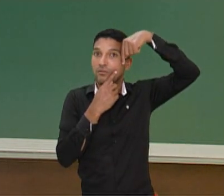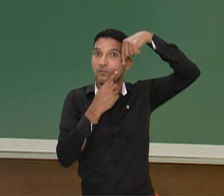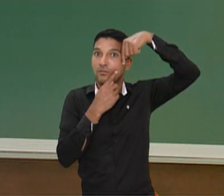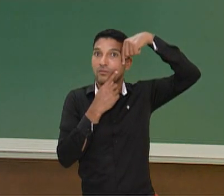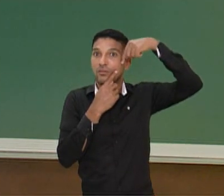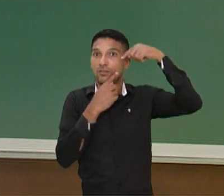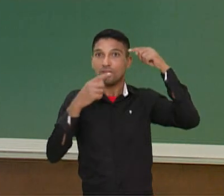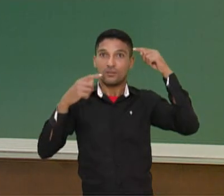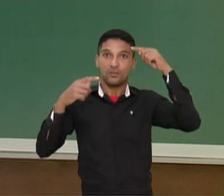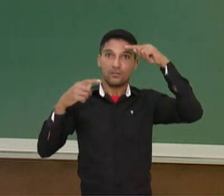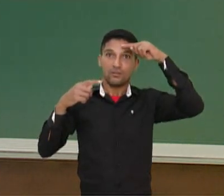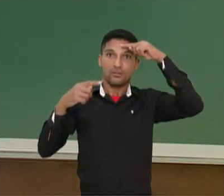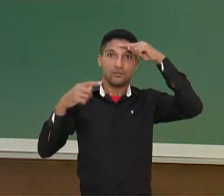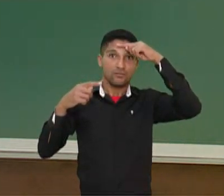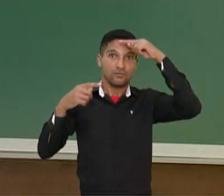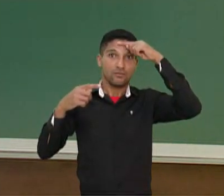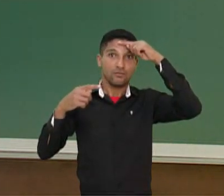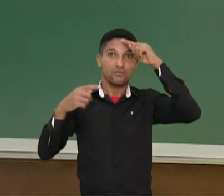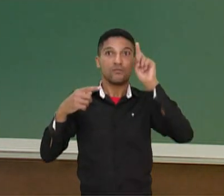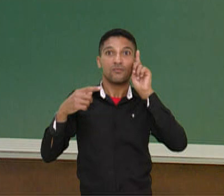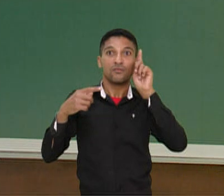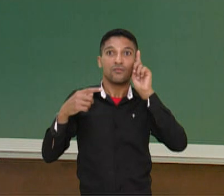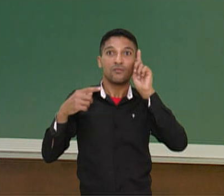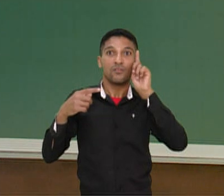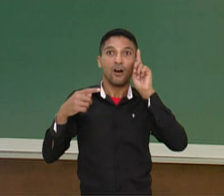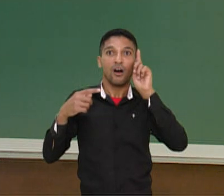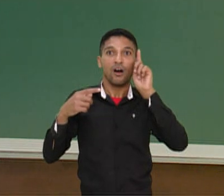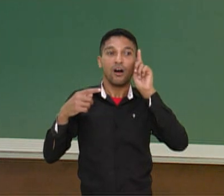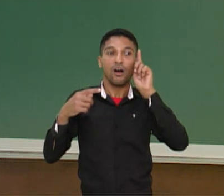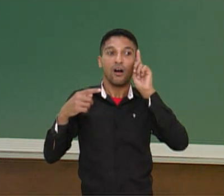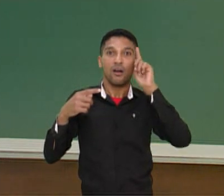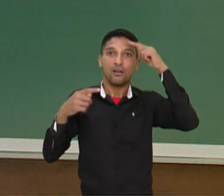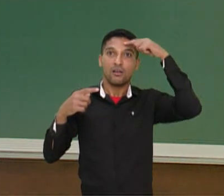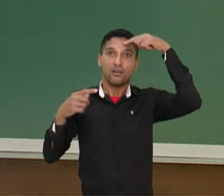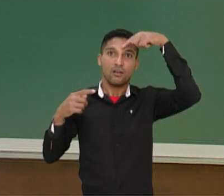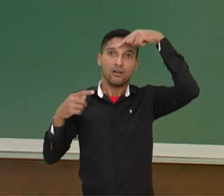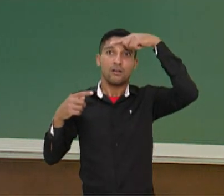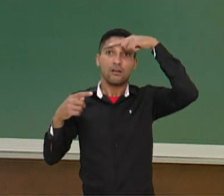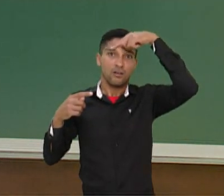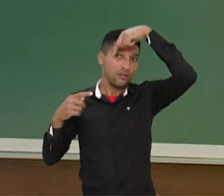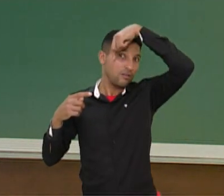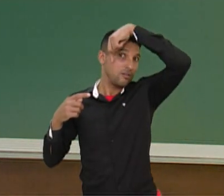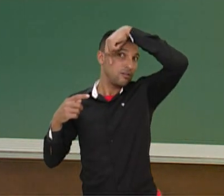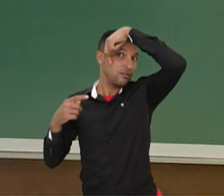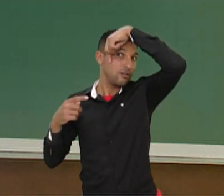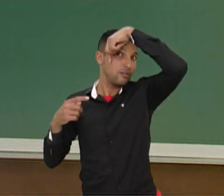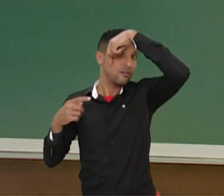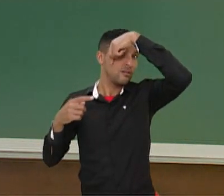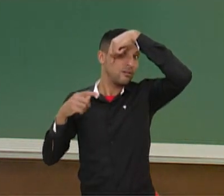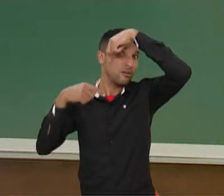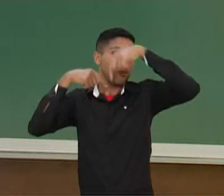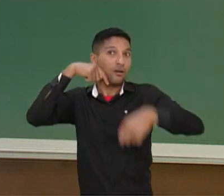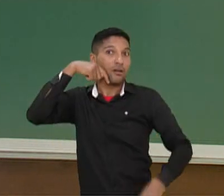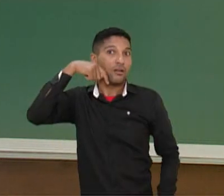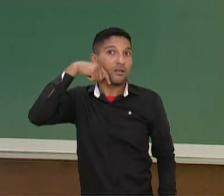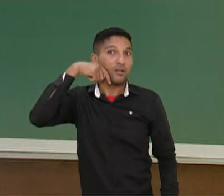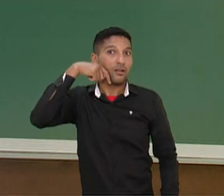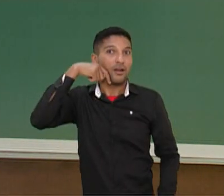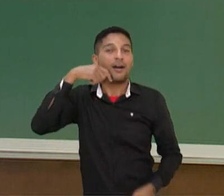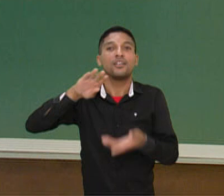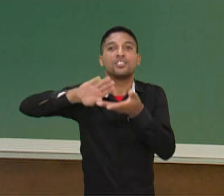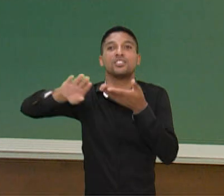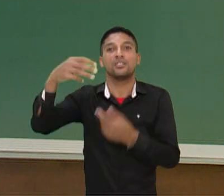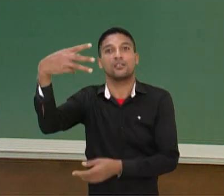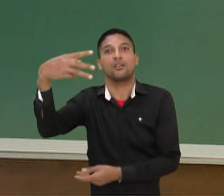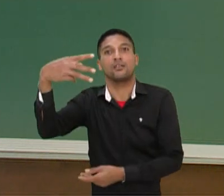reparar aqui na fórmula, o que nós temos? Número de lados, tirando 3. Eu estou tirando os vértices que, se eu